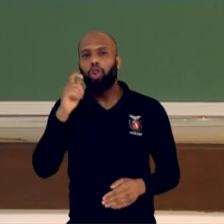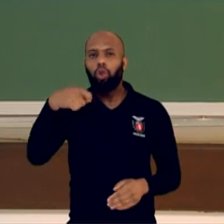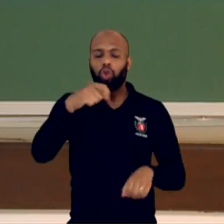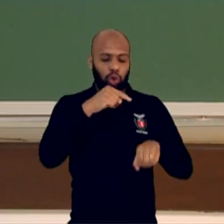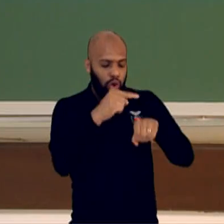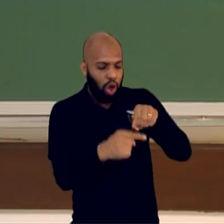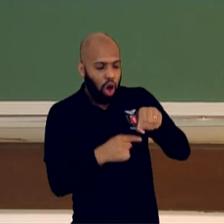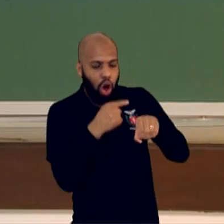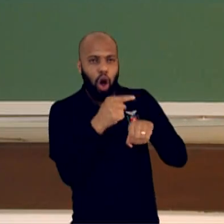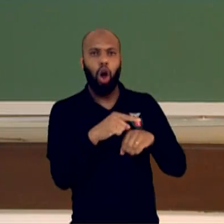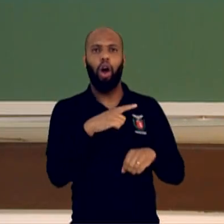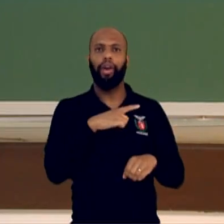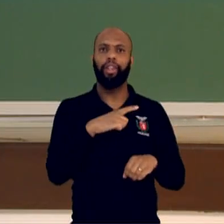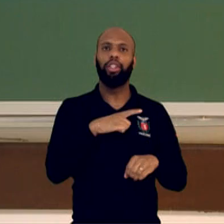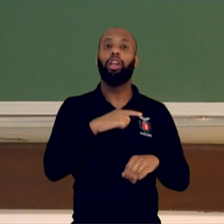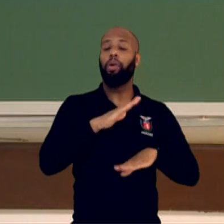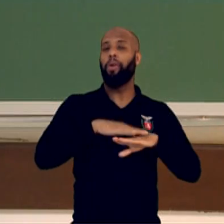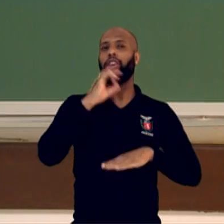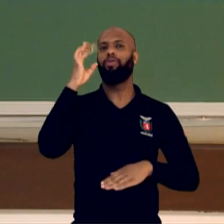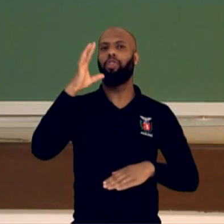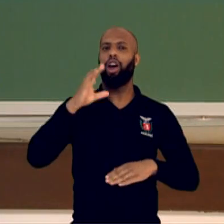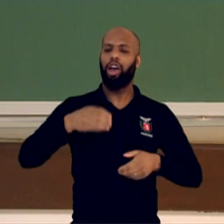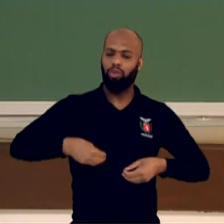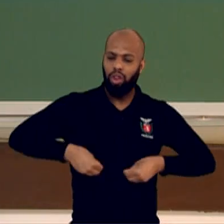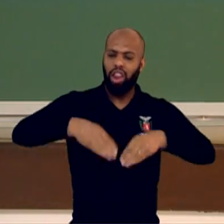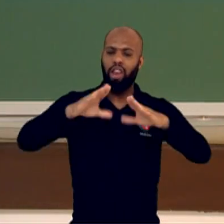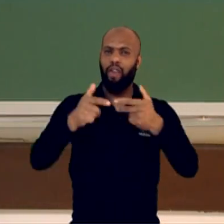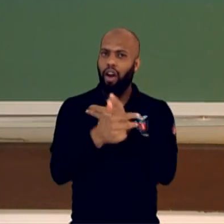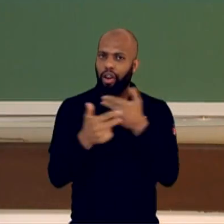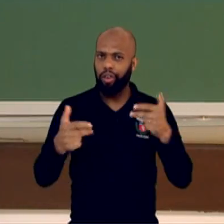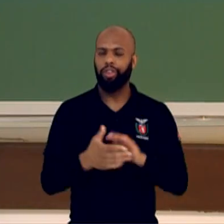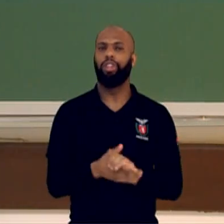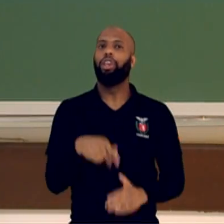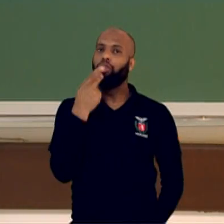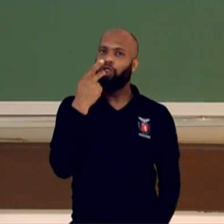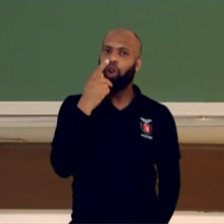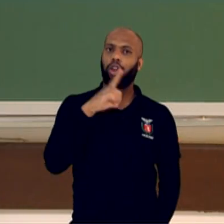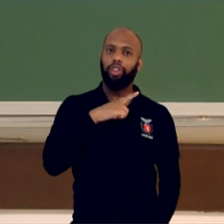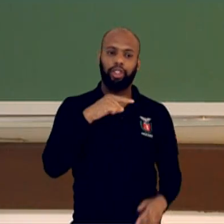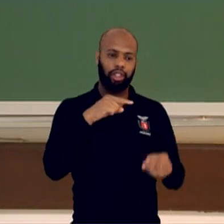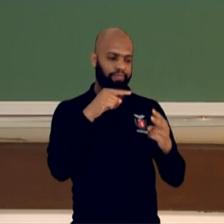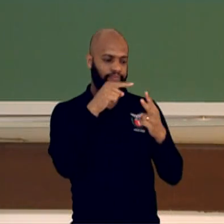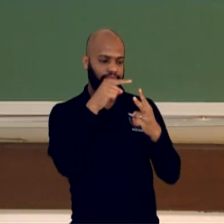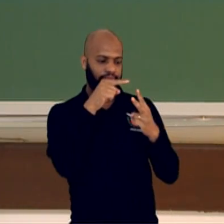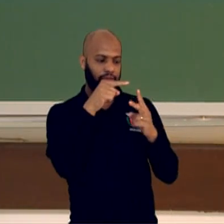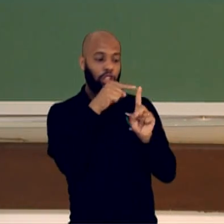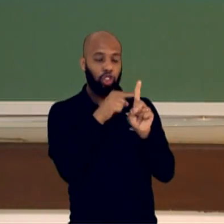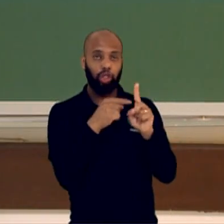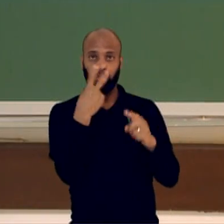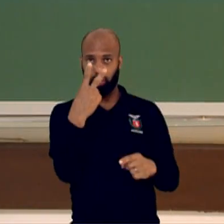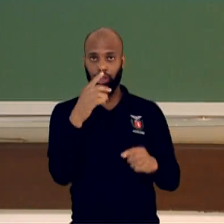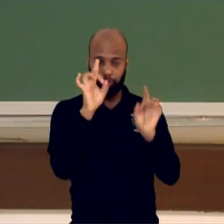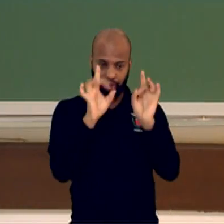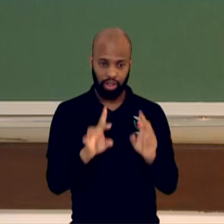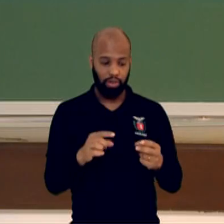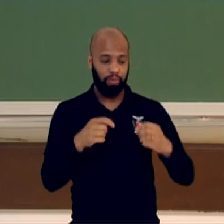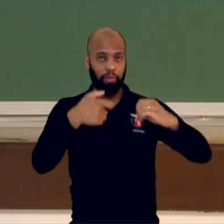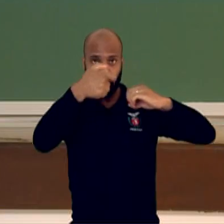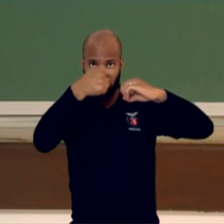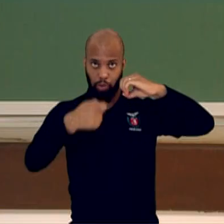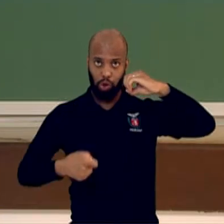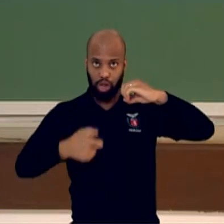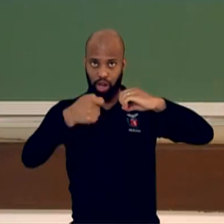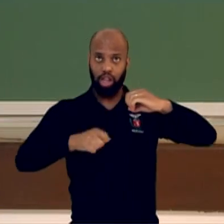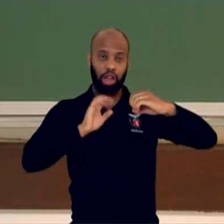rodas, que facilitam o transporte de objetos, né? E falou que tinha dois tipos especiais, que eram as polias, que podem